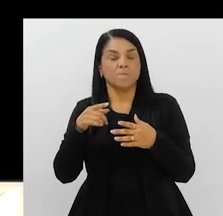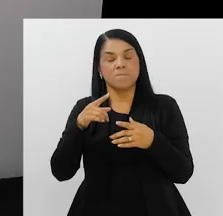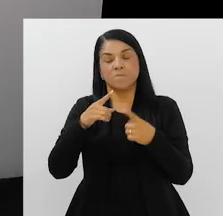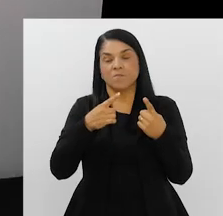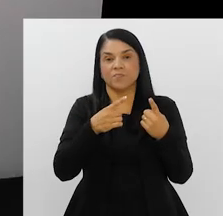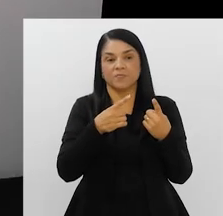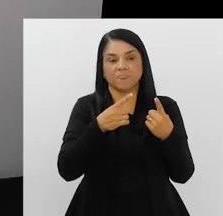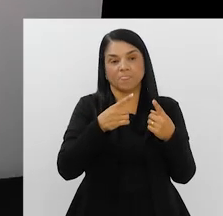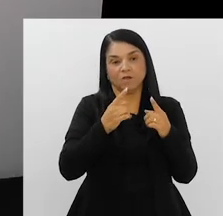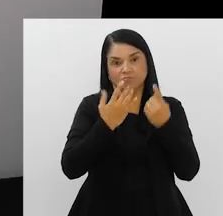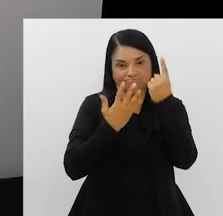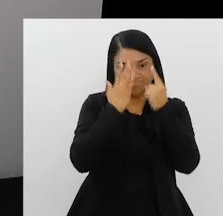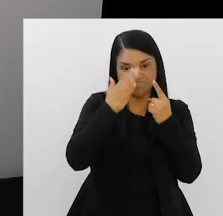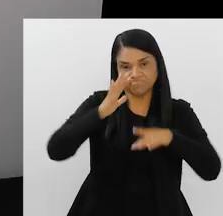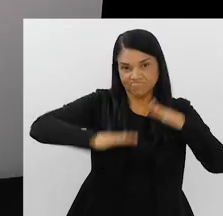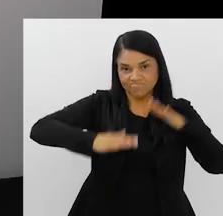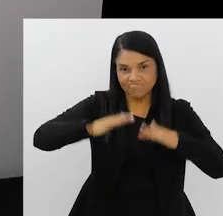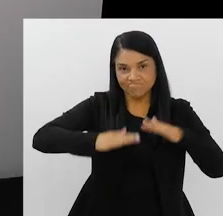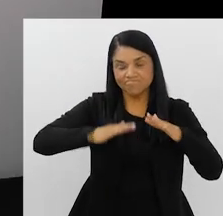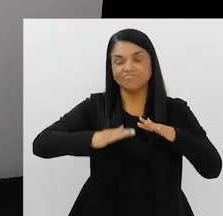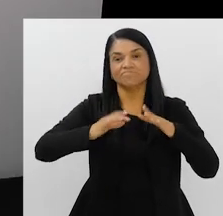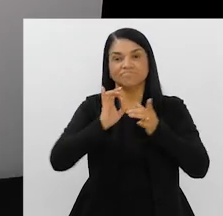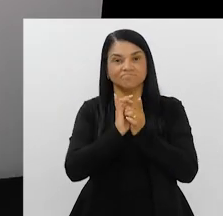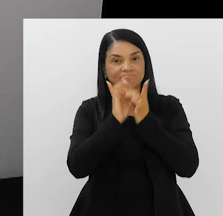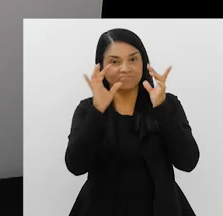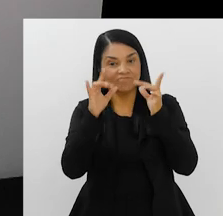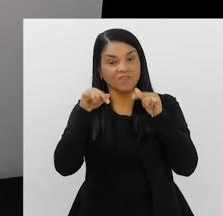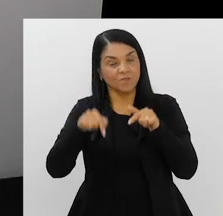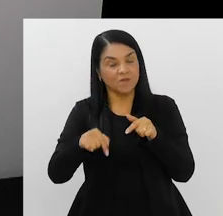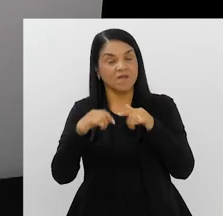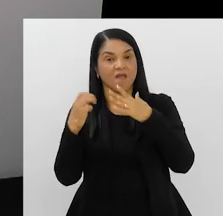empresa. Né? Então, acho que quando eu falo que o carnaval